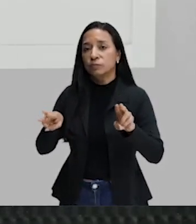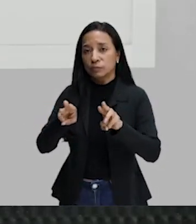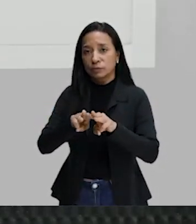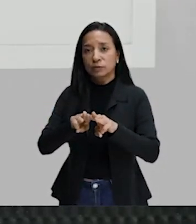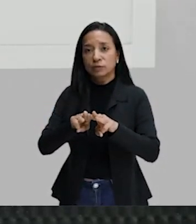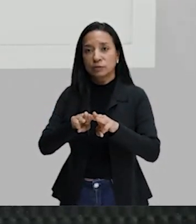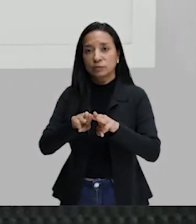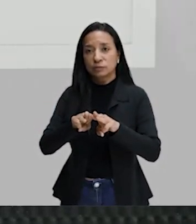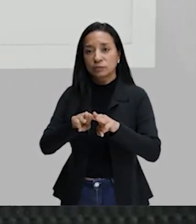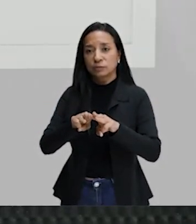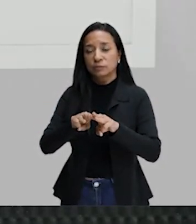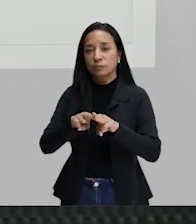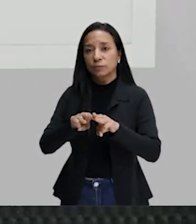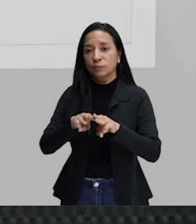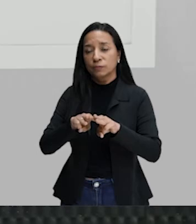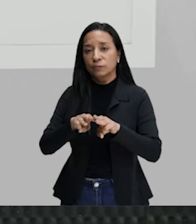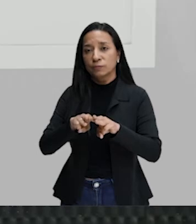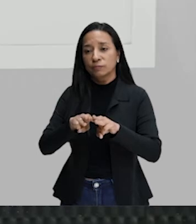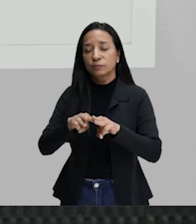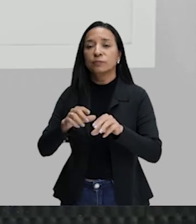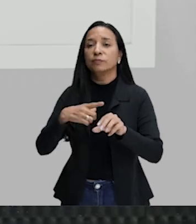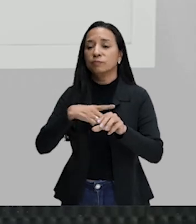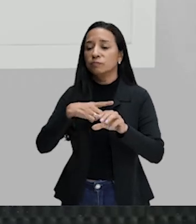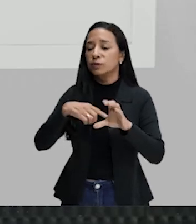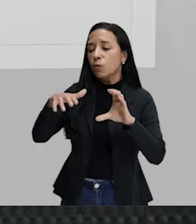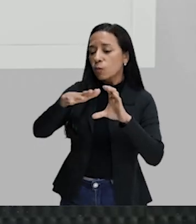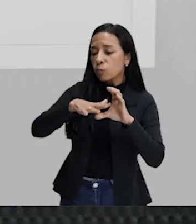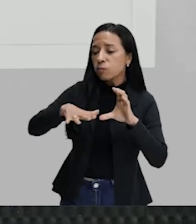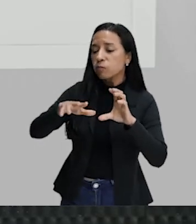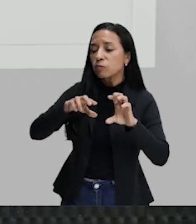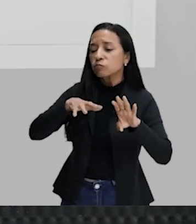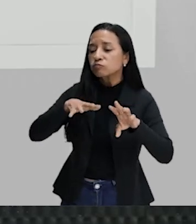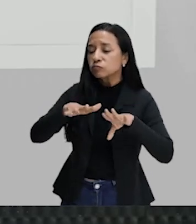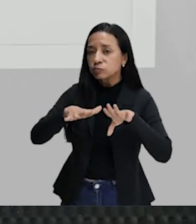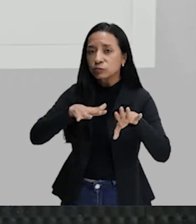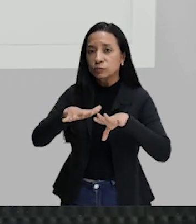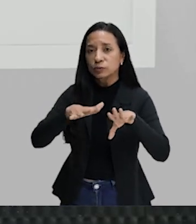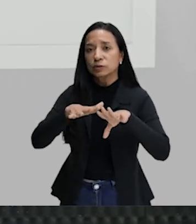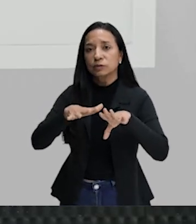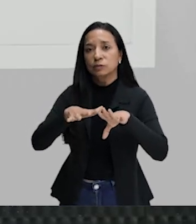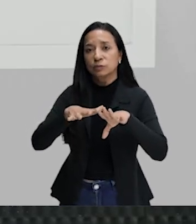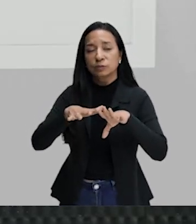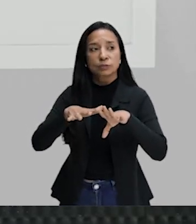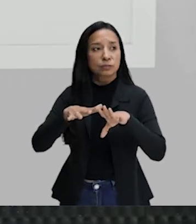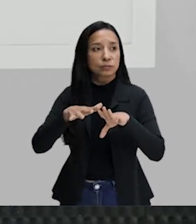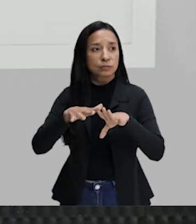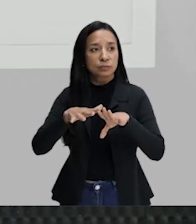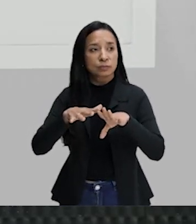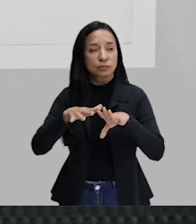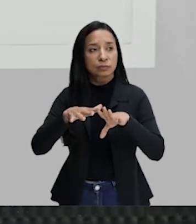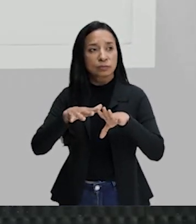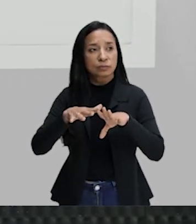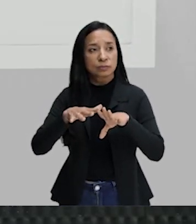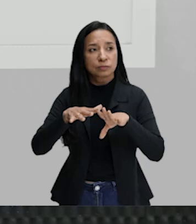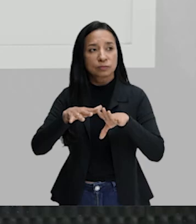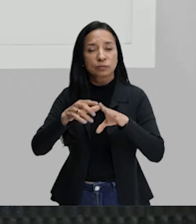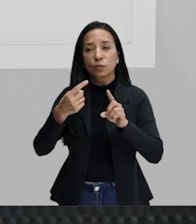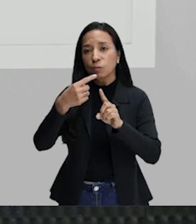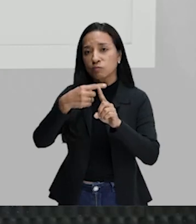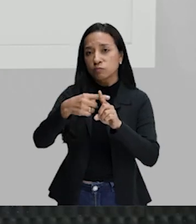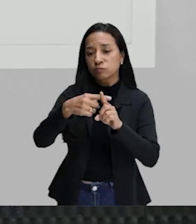o campo agindo. Então, neste sentido. A primeira coisa que a gente observa é